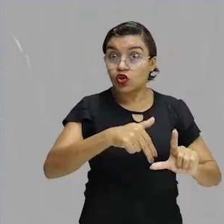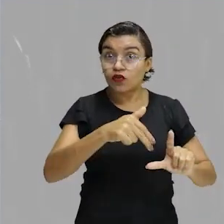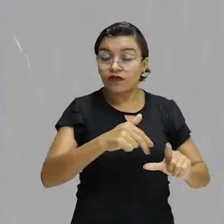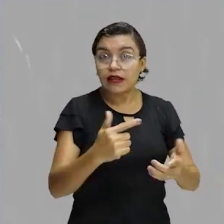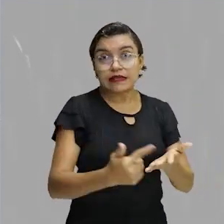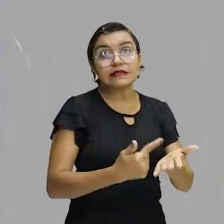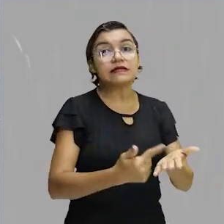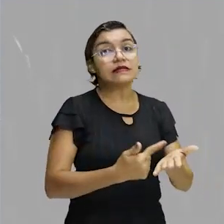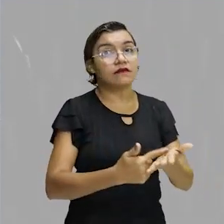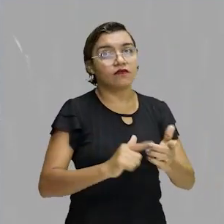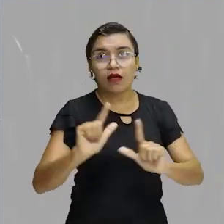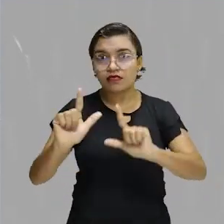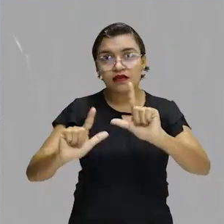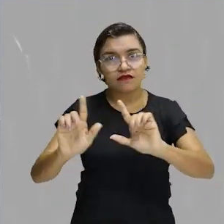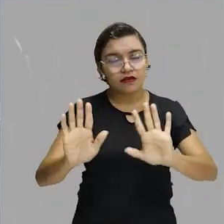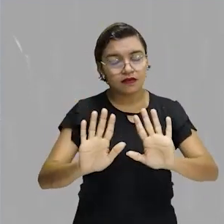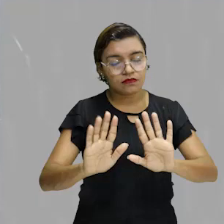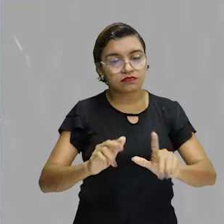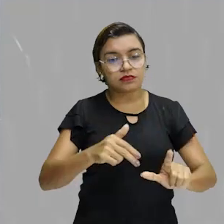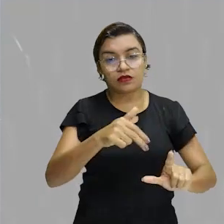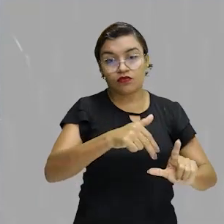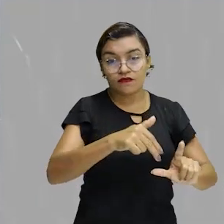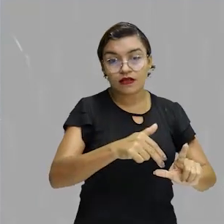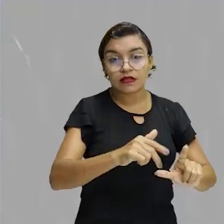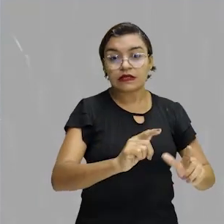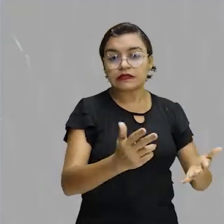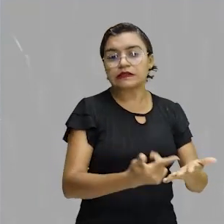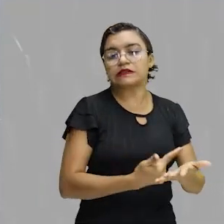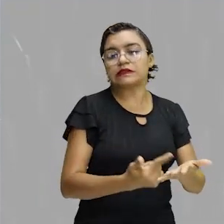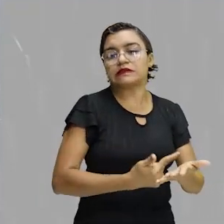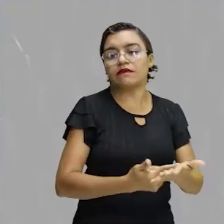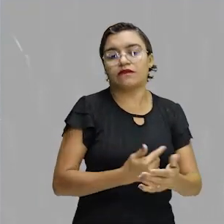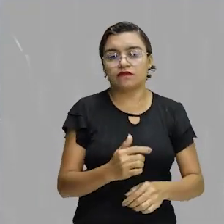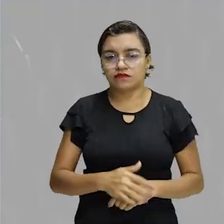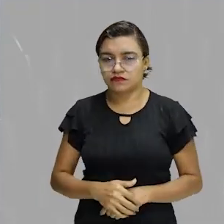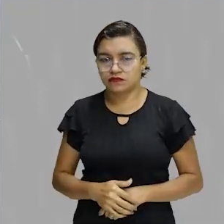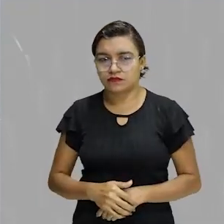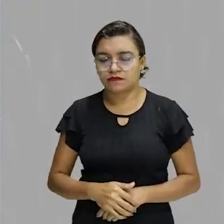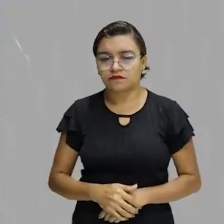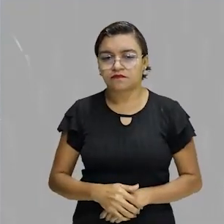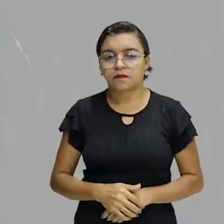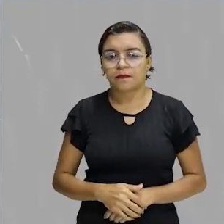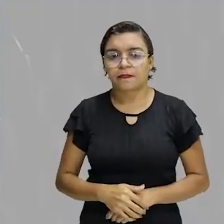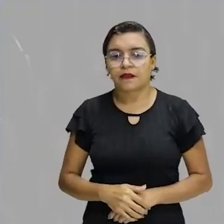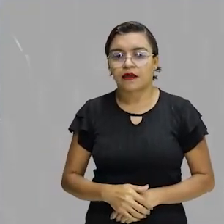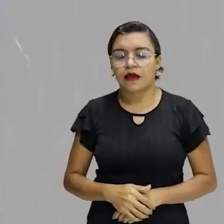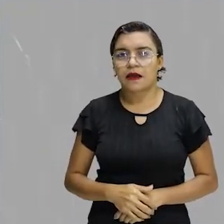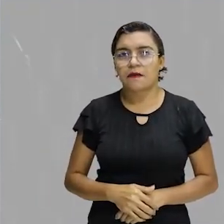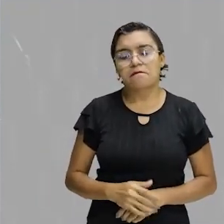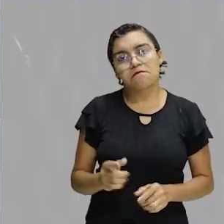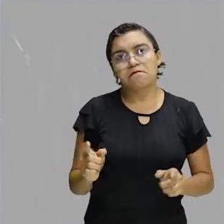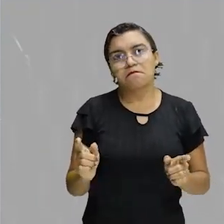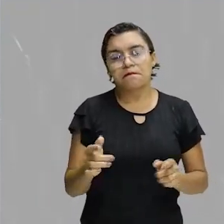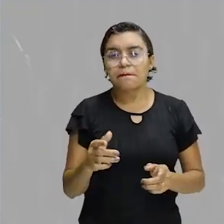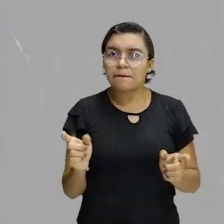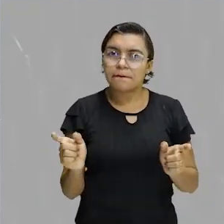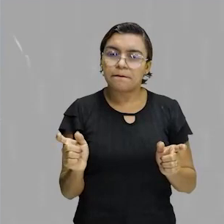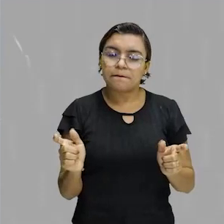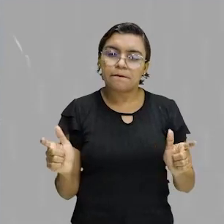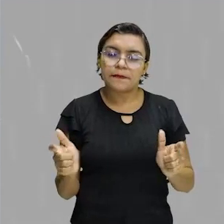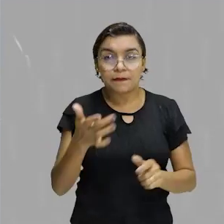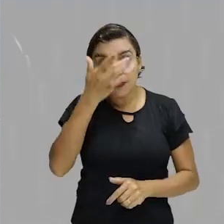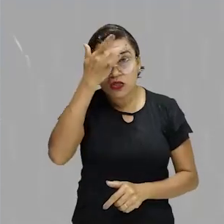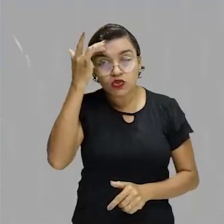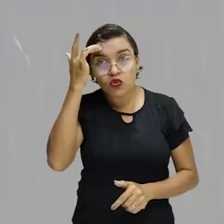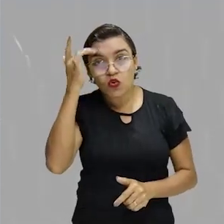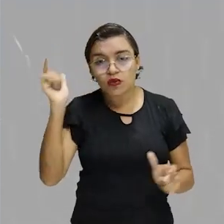novela do livro, como se fosse um romance. Tá? Normalmente tem menos personagens, porque como é um texto mais curto, você tem